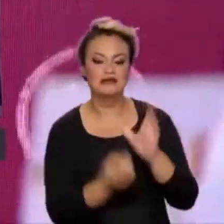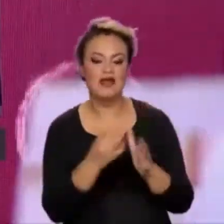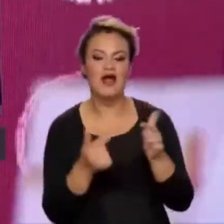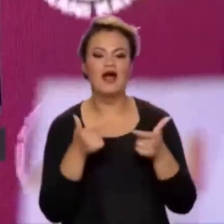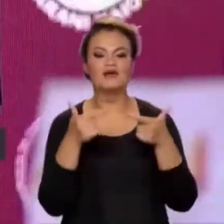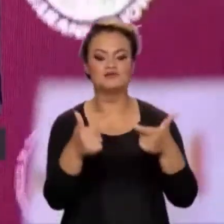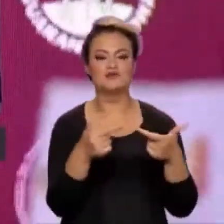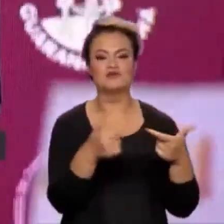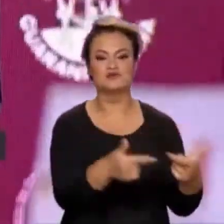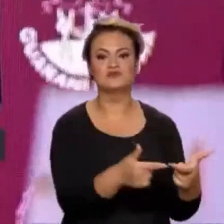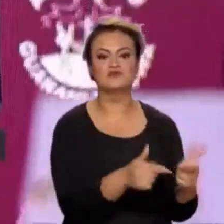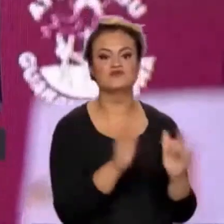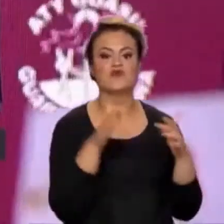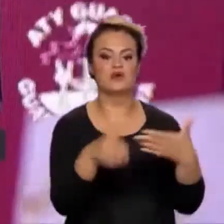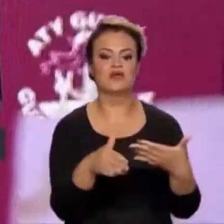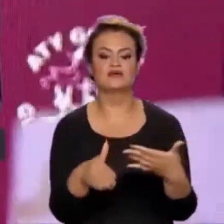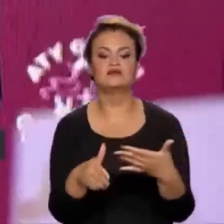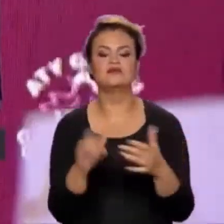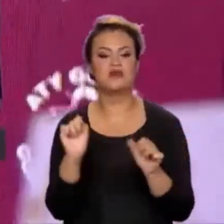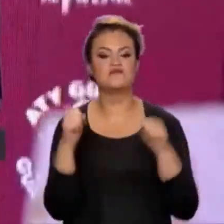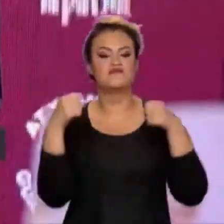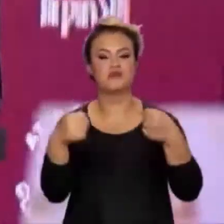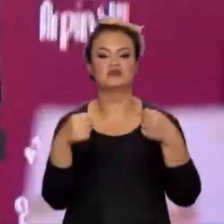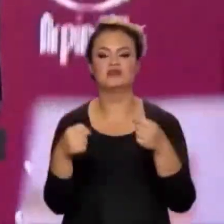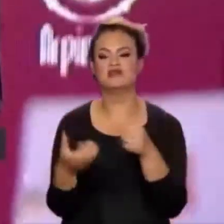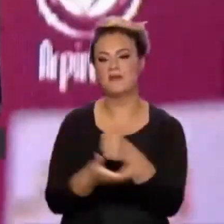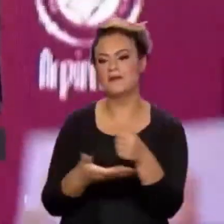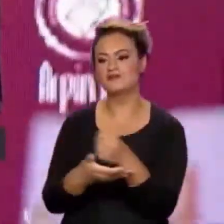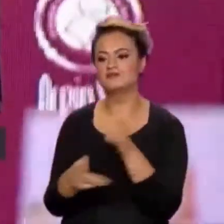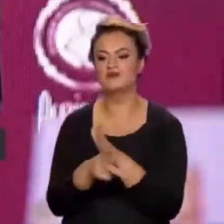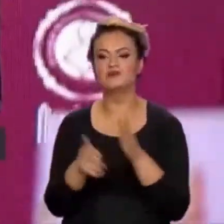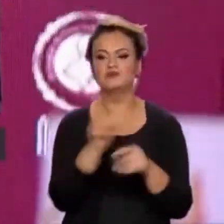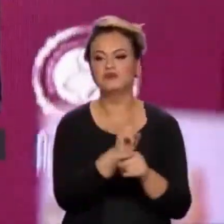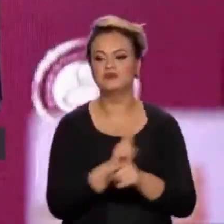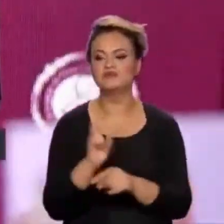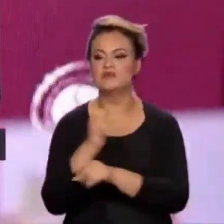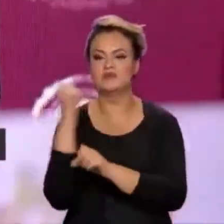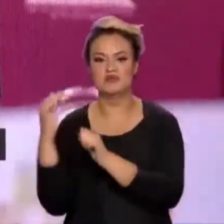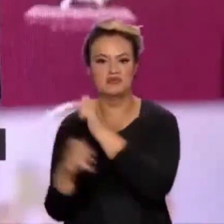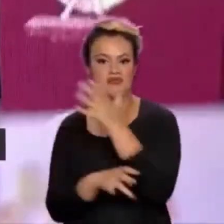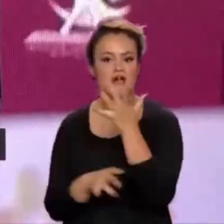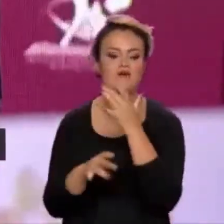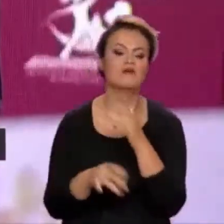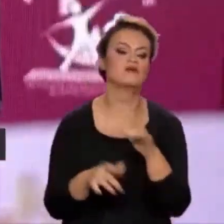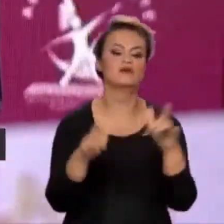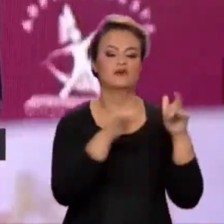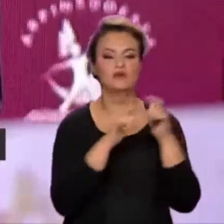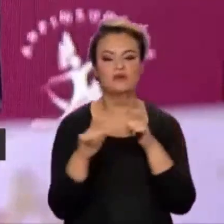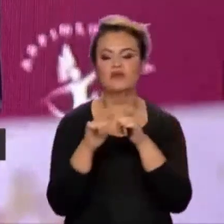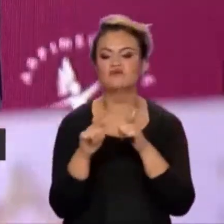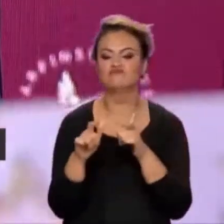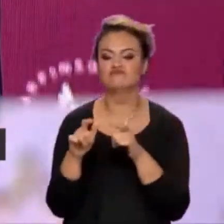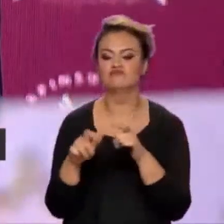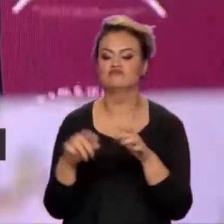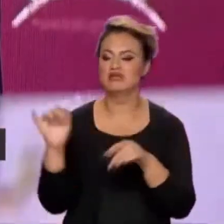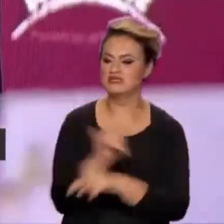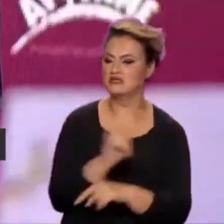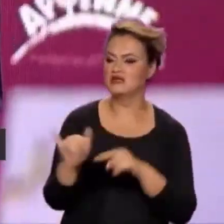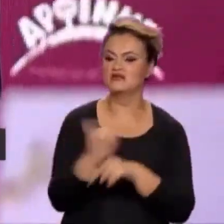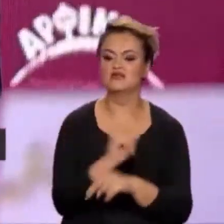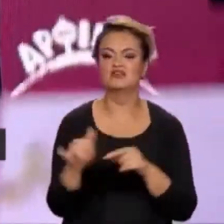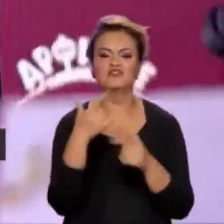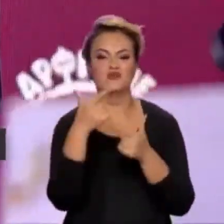ações efetivas, como o fortalecimento das bases de proteção medioambiental dos territórios, implementando